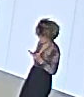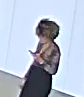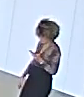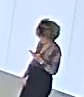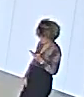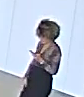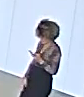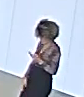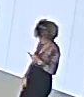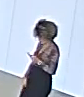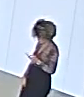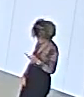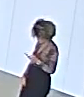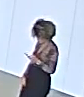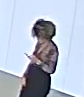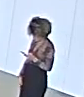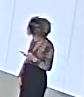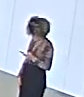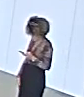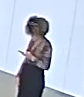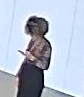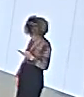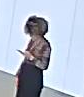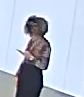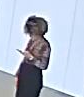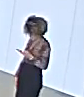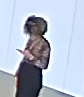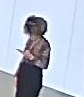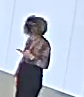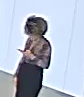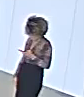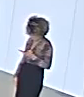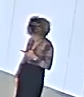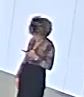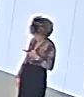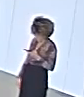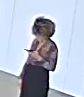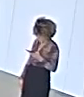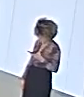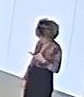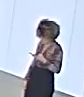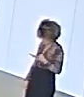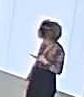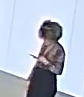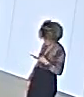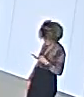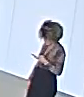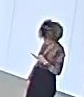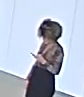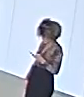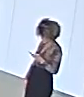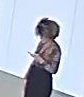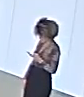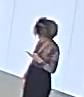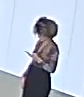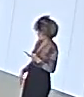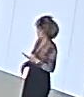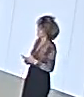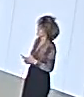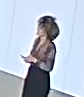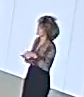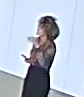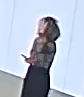outras presenças, a congregação envia missionárias para outros países, como África, Filipinas e